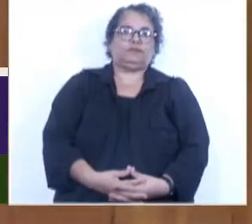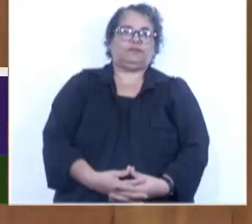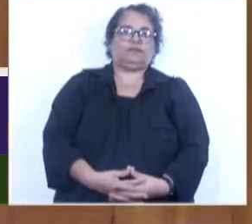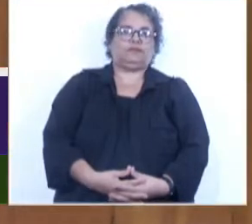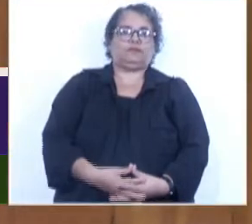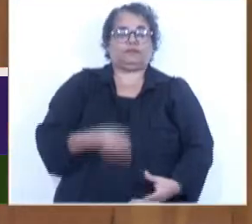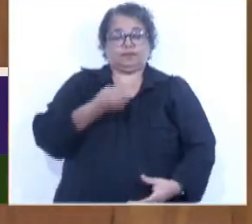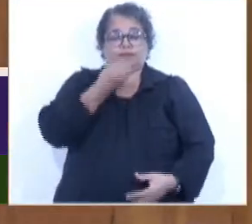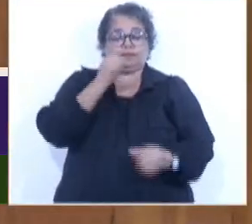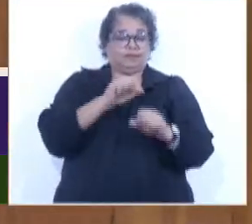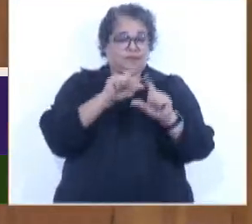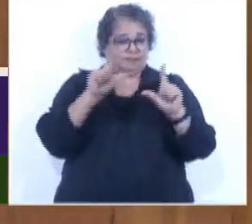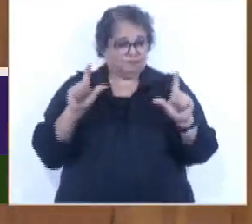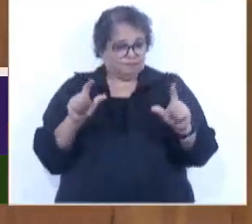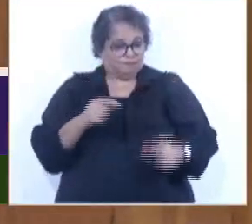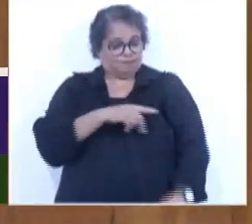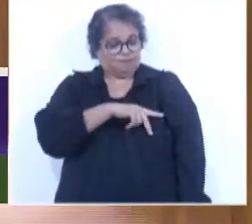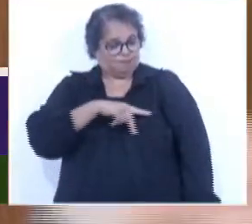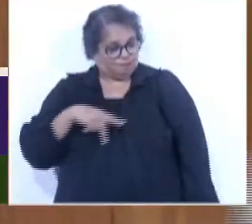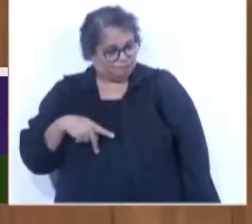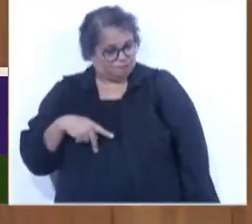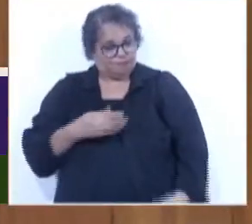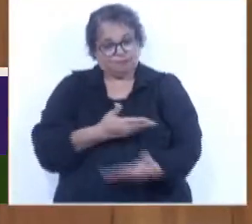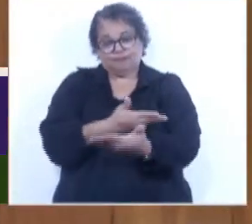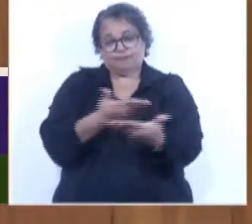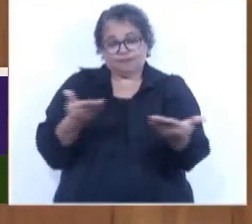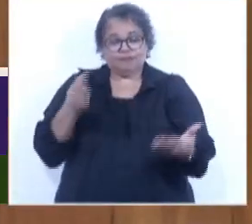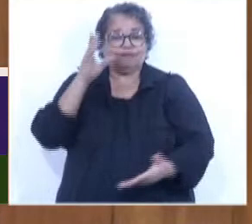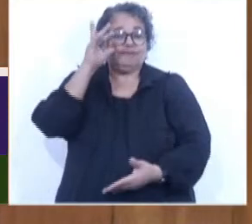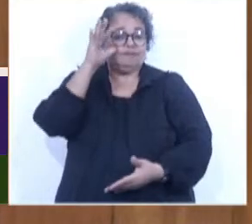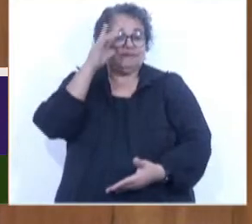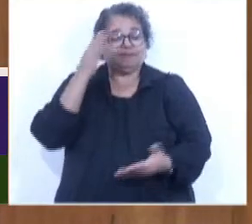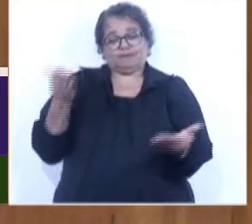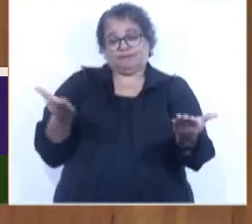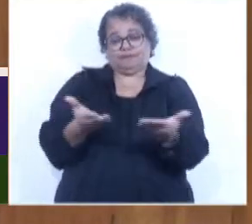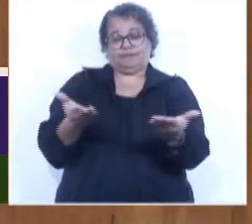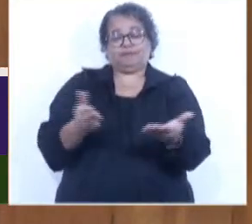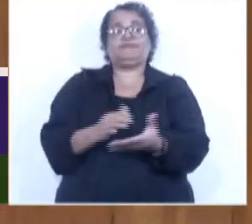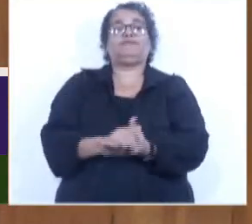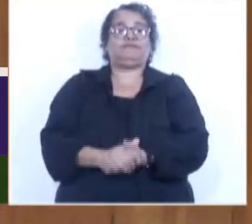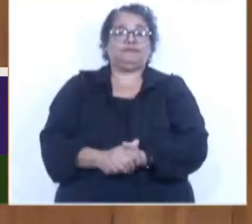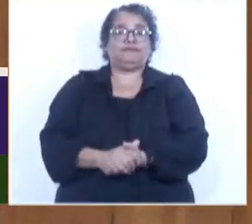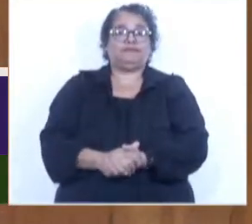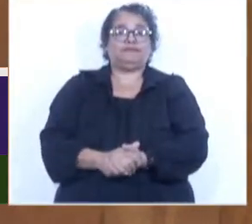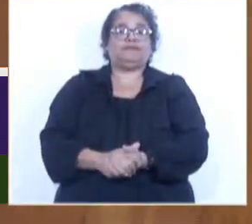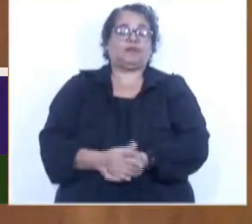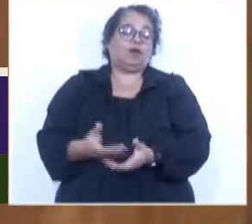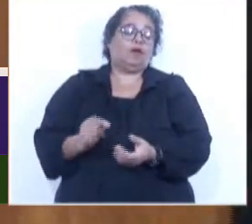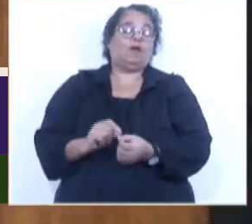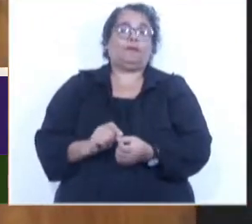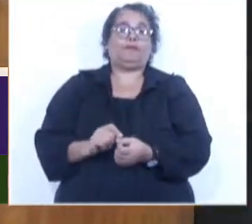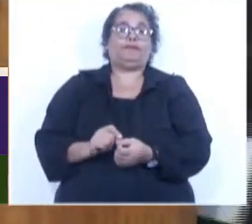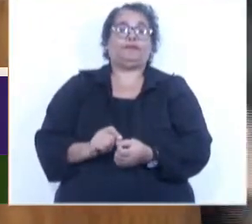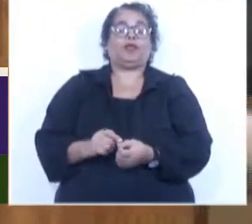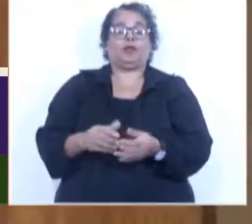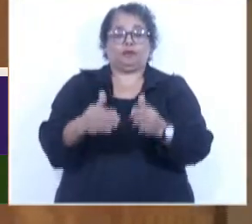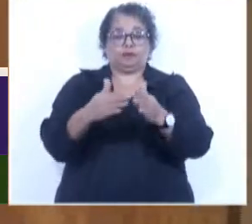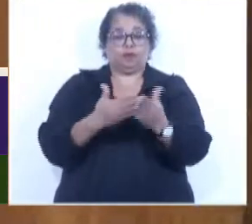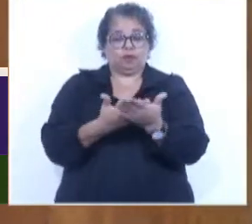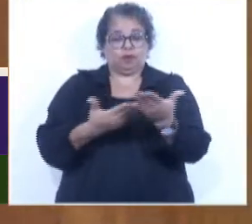Bom dia senhor presidente Bom dia a todos que nos acompanham neste momento eu quero aqui fazer uma solicitação